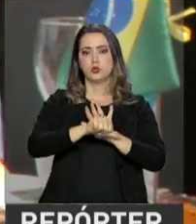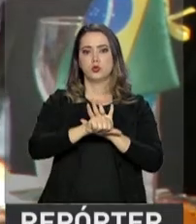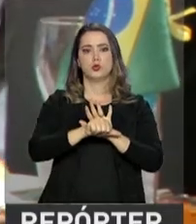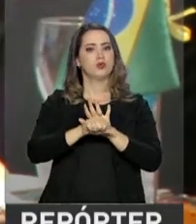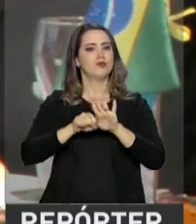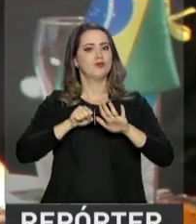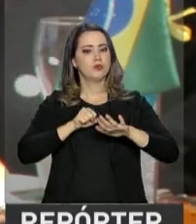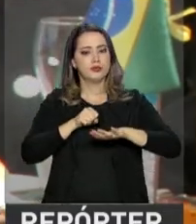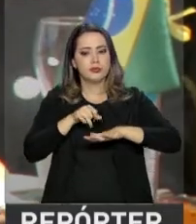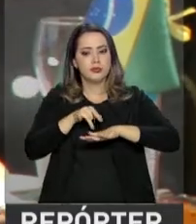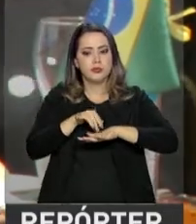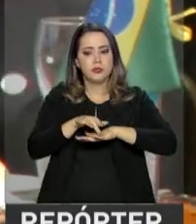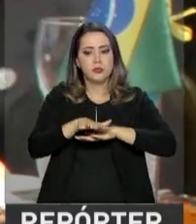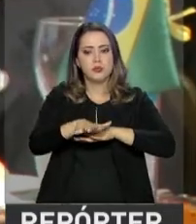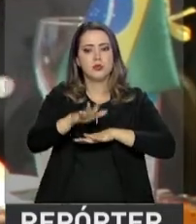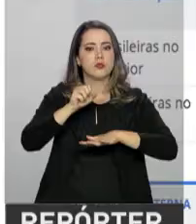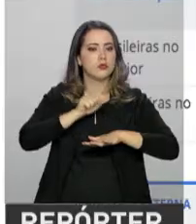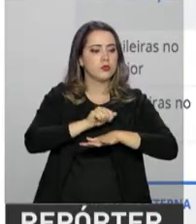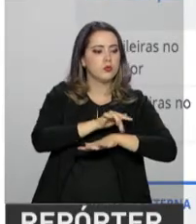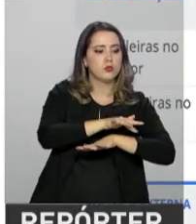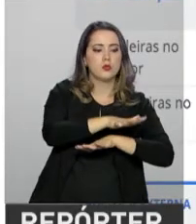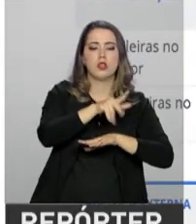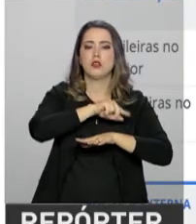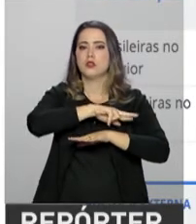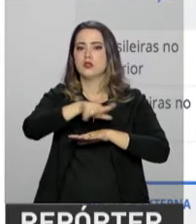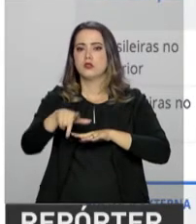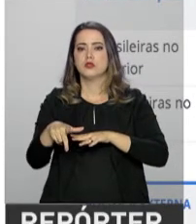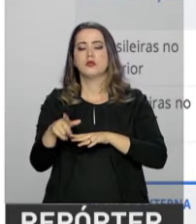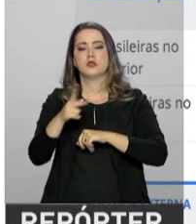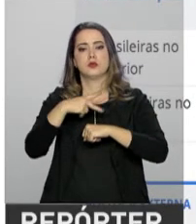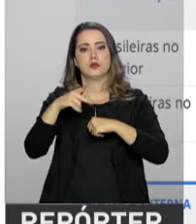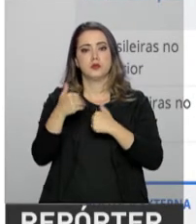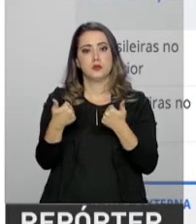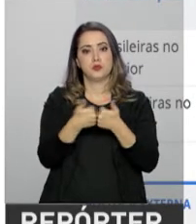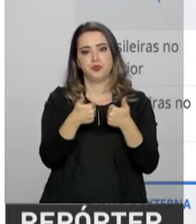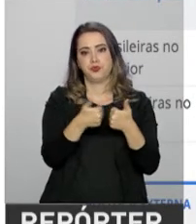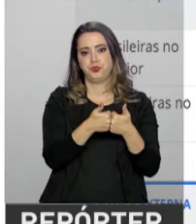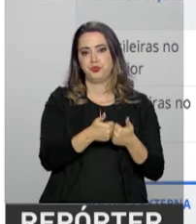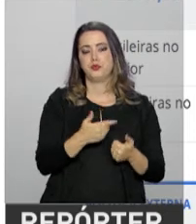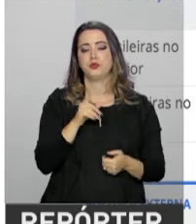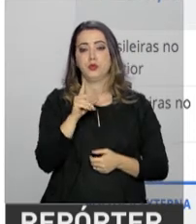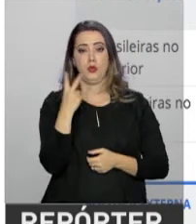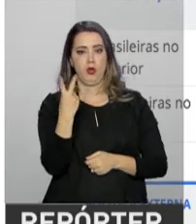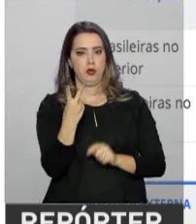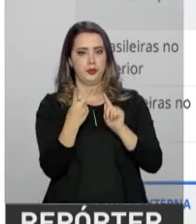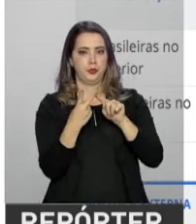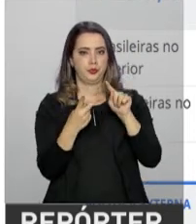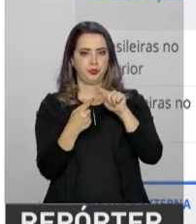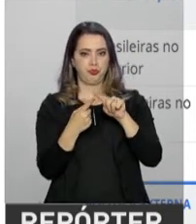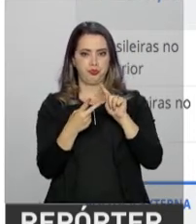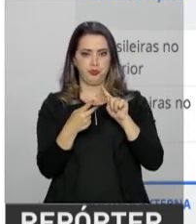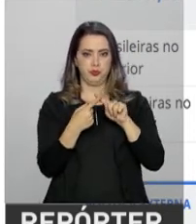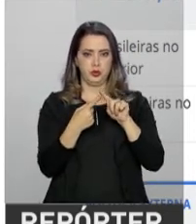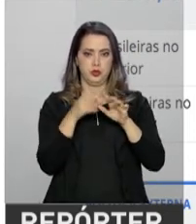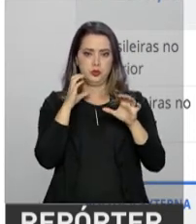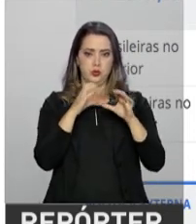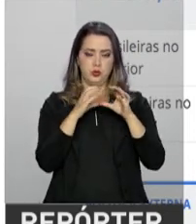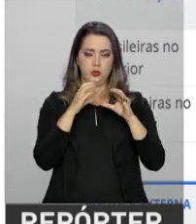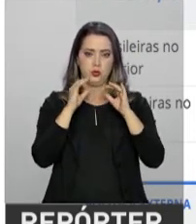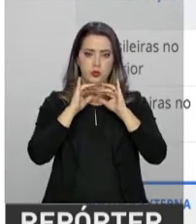redes a países irmãos a reunião resultou na assinatura de dois comunicados 1 sobre a crise migratória